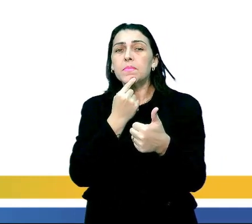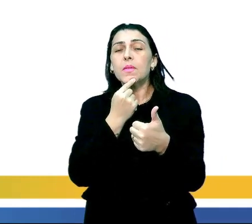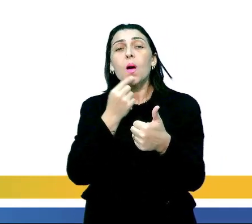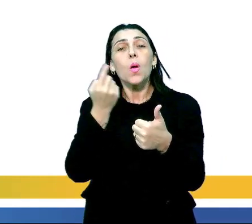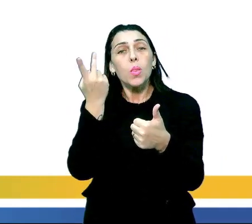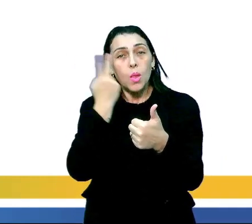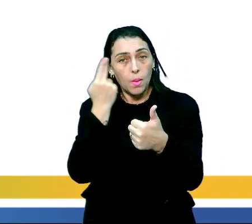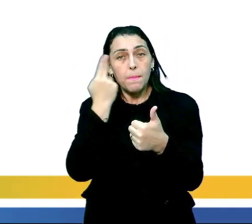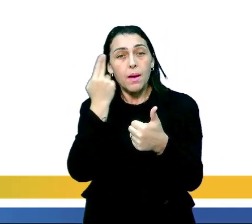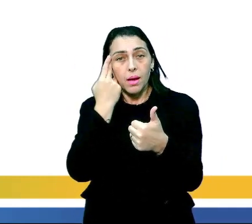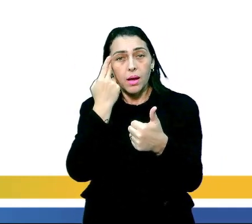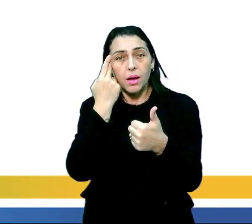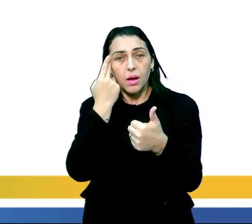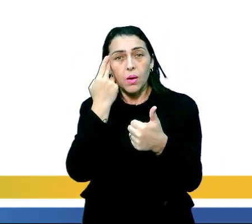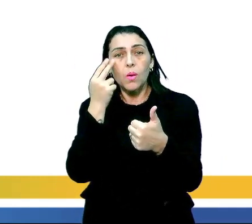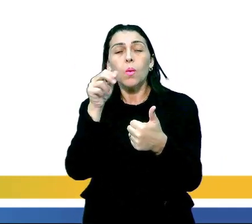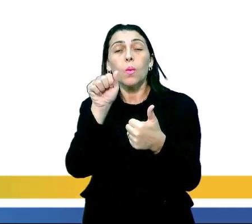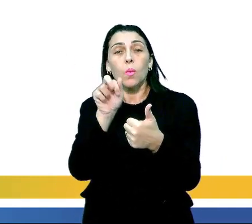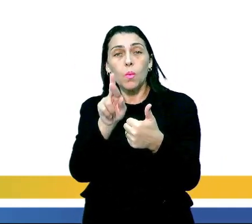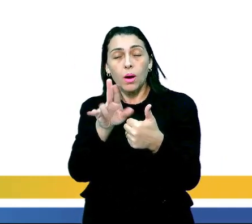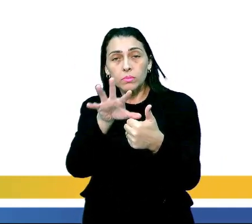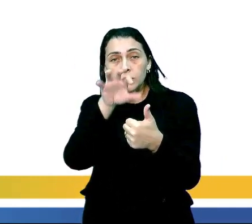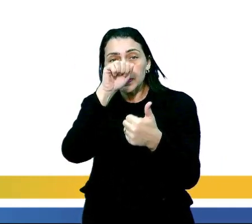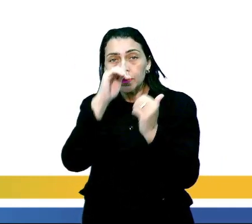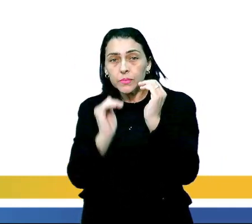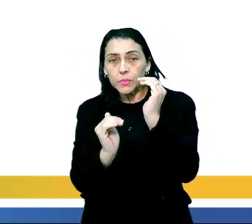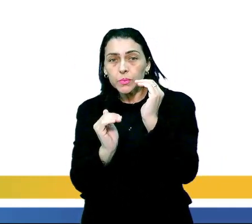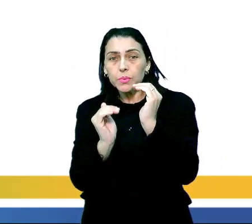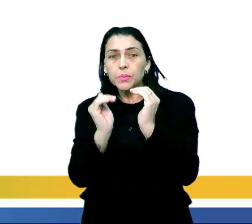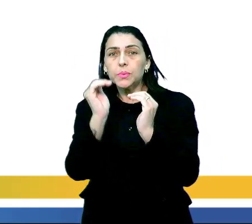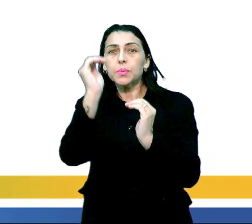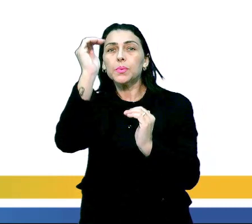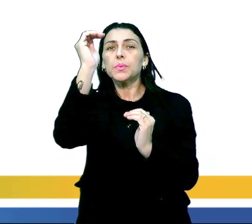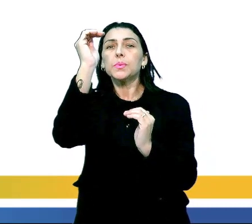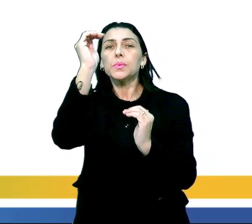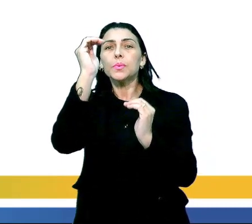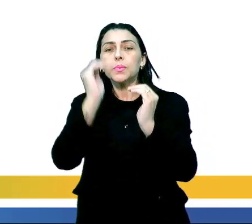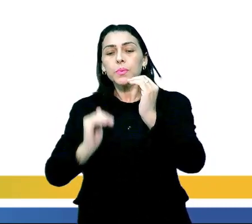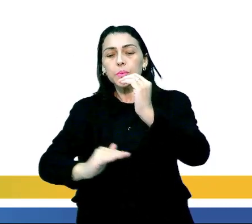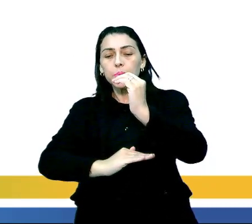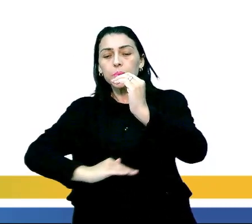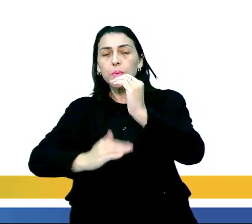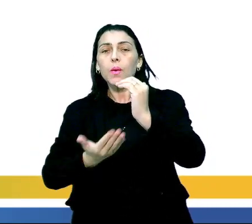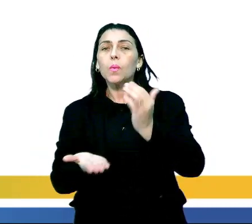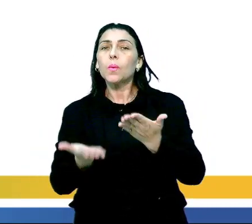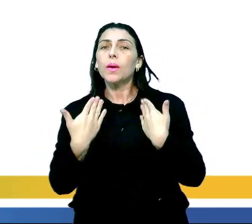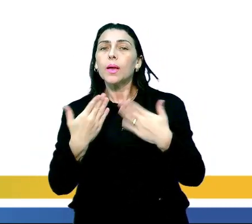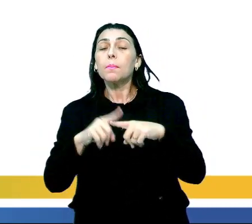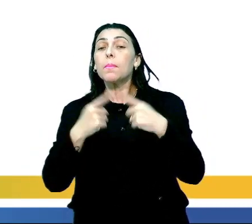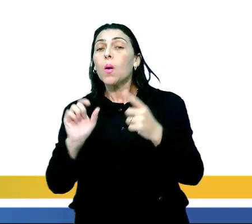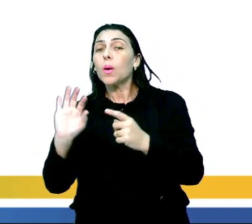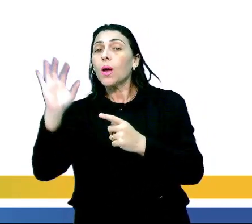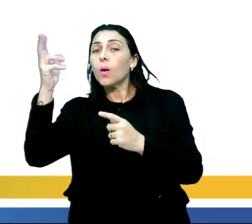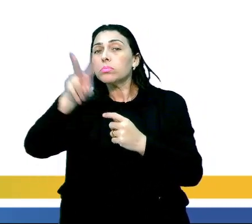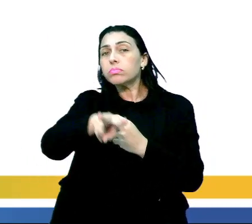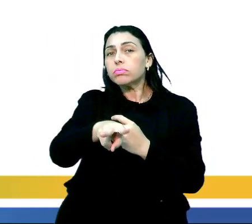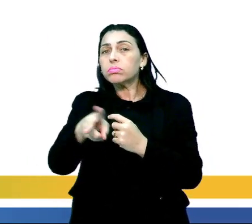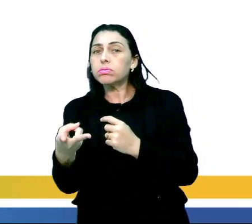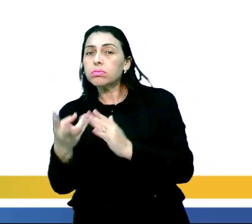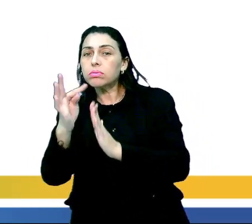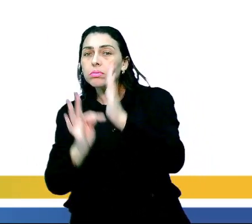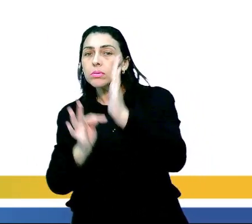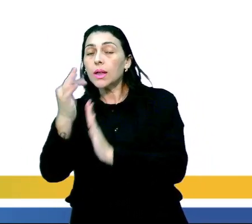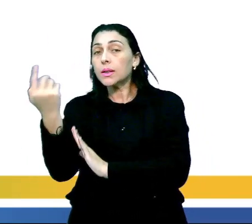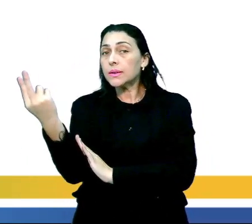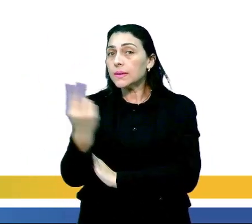fluxo normal. Então, o ar frio e o ar quente. Mas olha o que acontece na inversão térmica